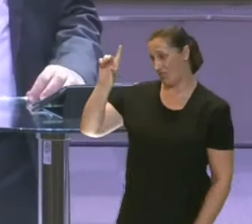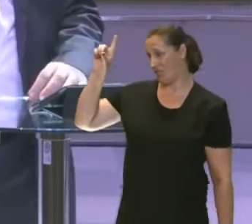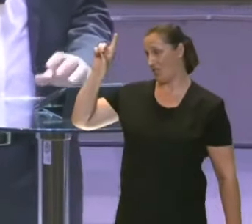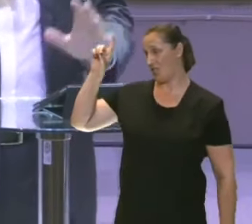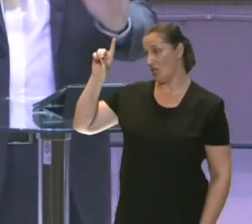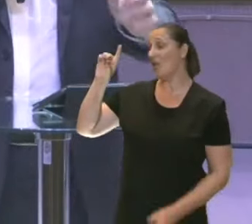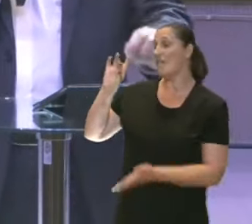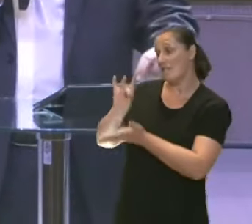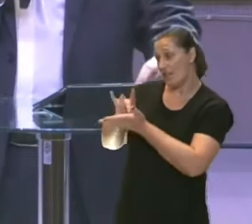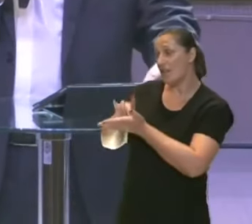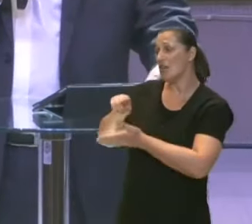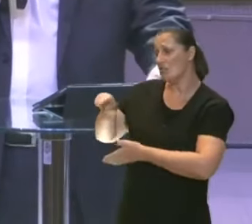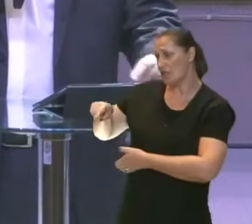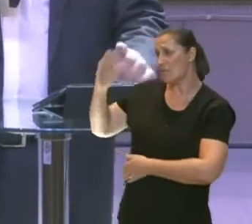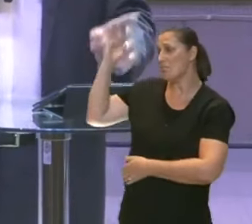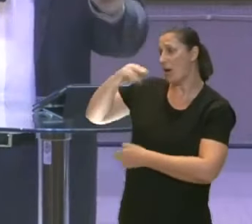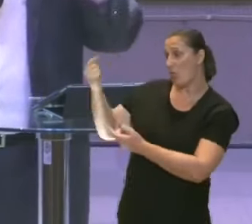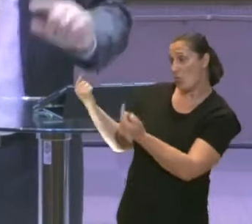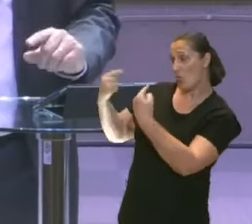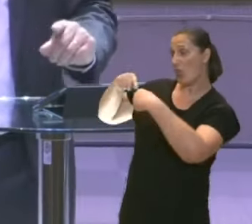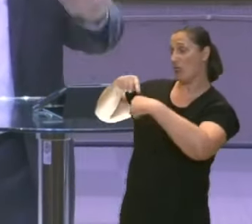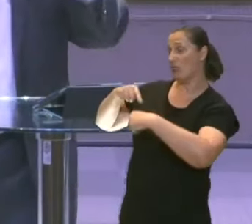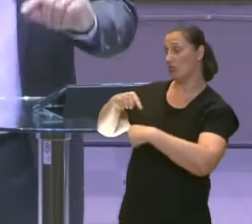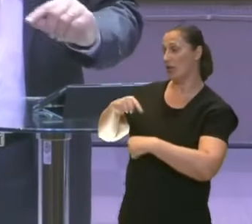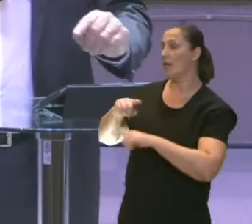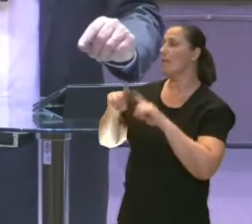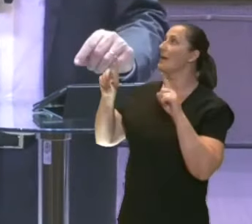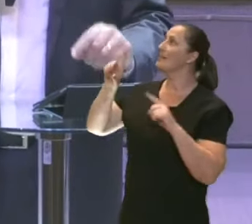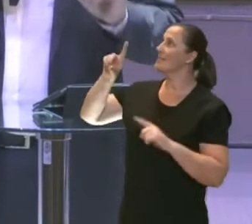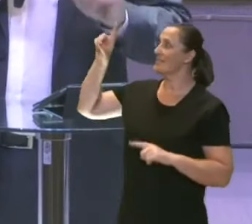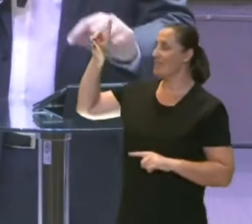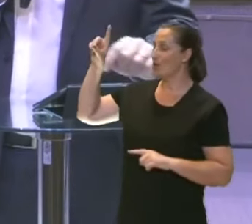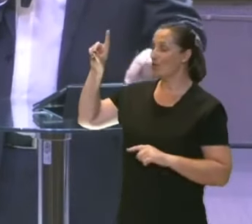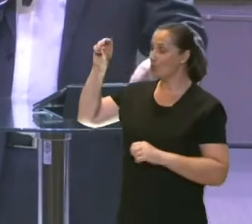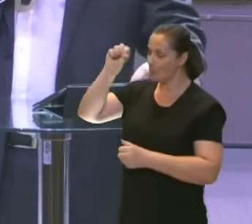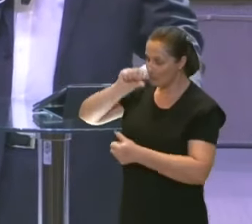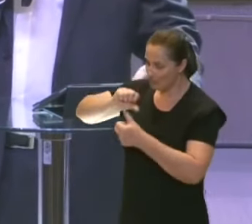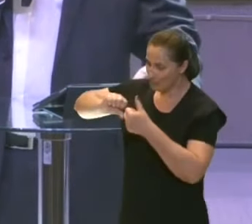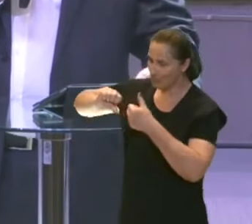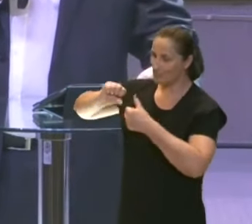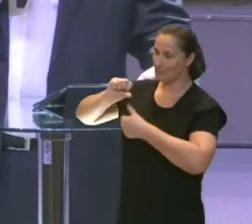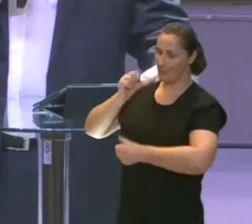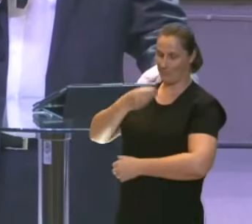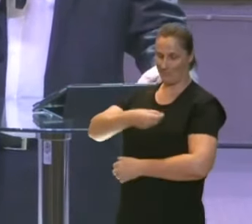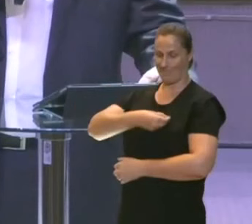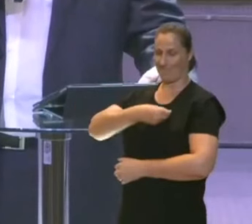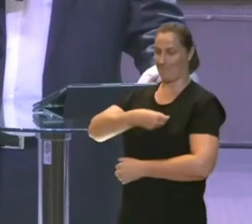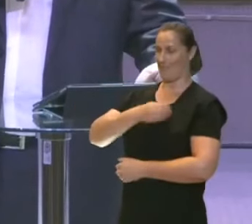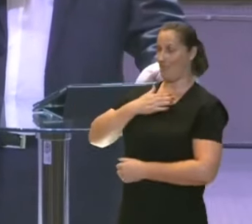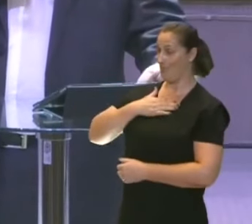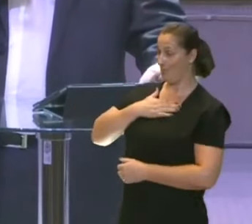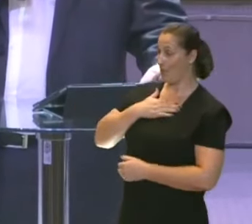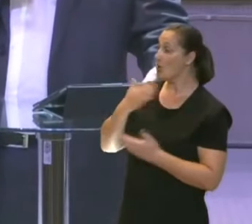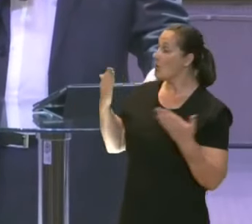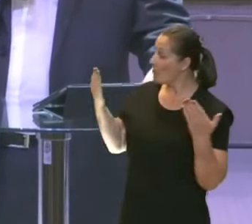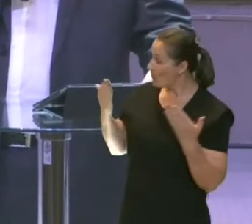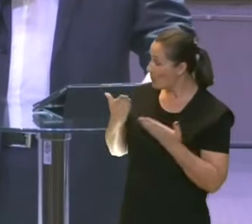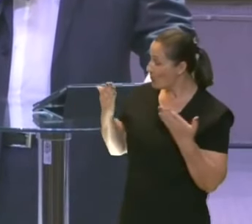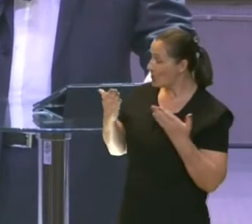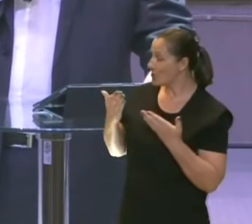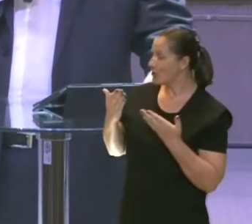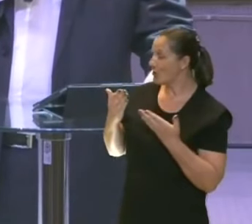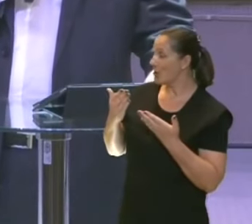vocês planejaram aquela maldade contra mim, mas Deus mudou o mal em bem, para fazer o que hoje estamos vendo, isto